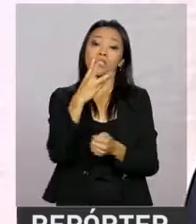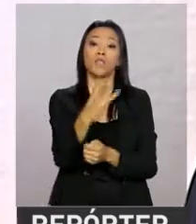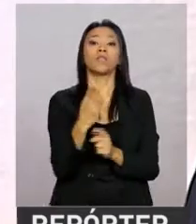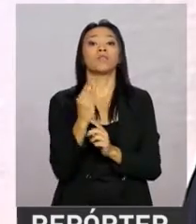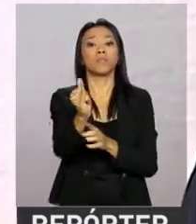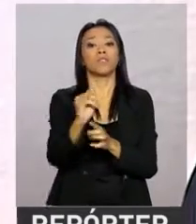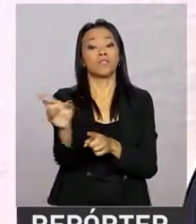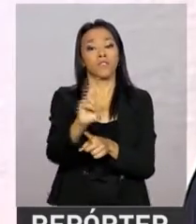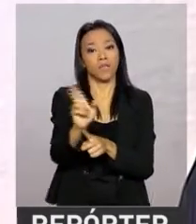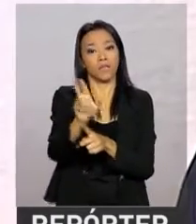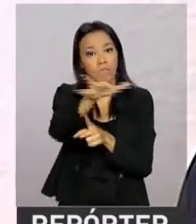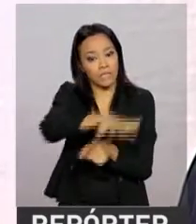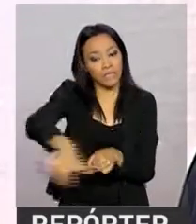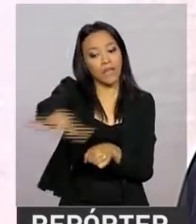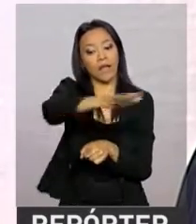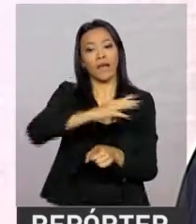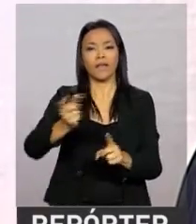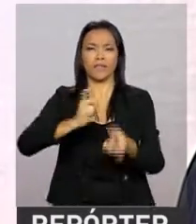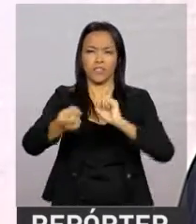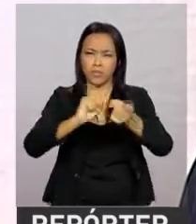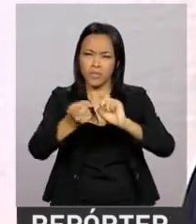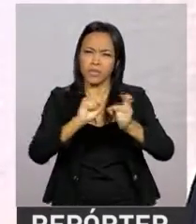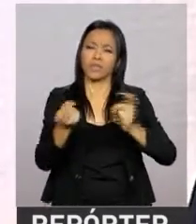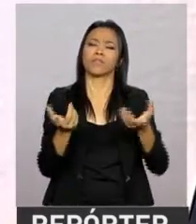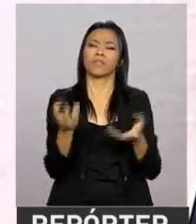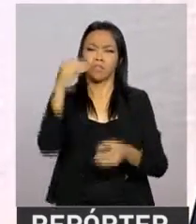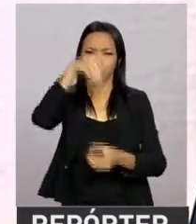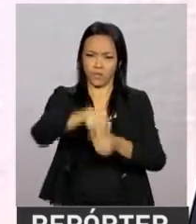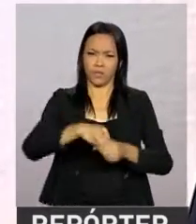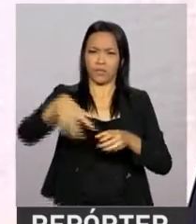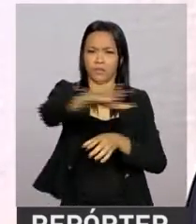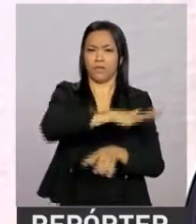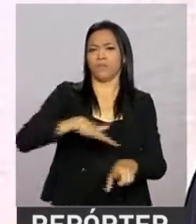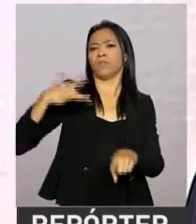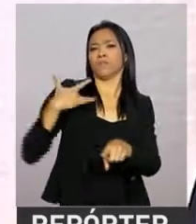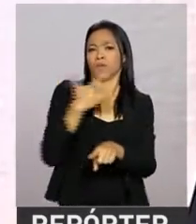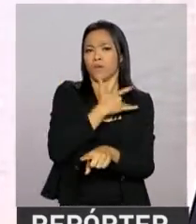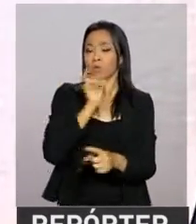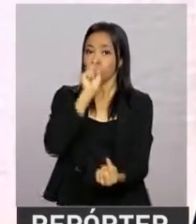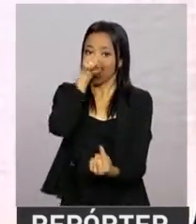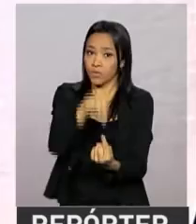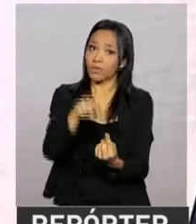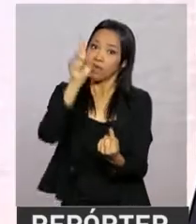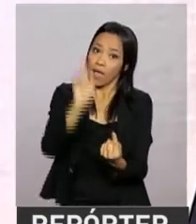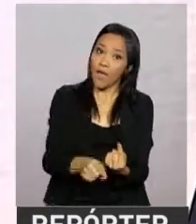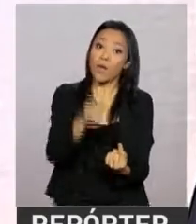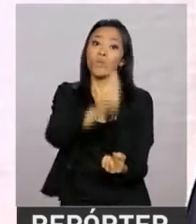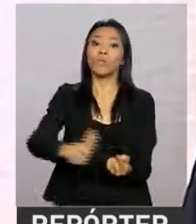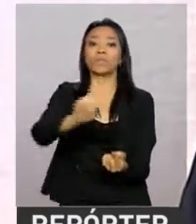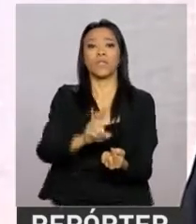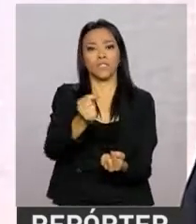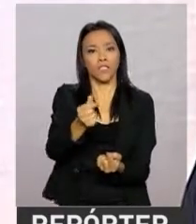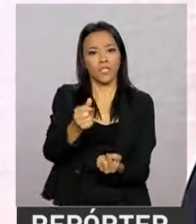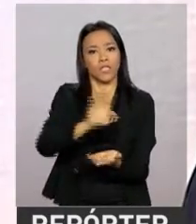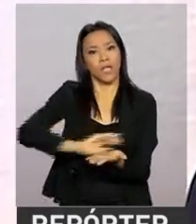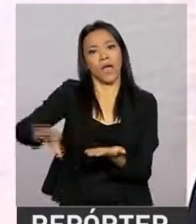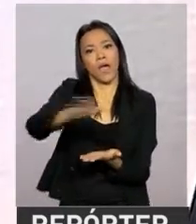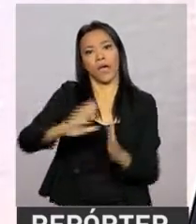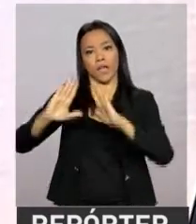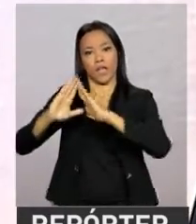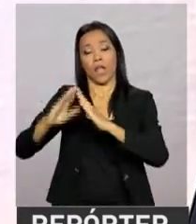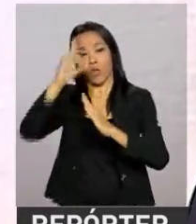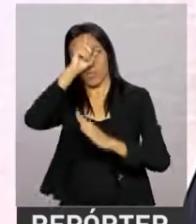em melhoria na eficiência administrativa da pasta até maio deste ano. A ideia é reaplicar esses recursos em serviços